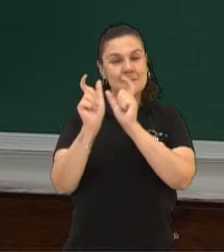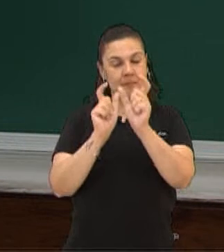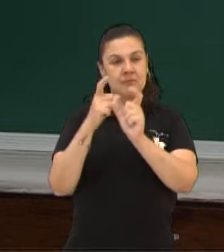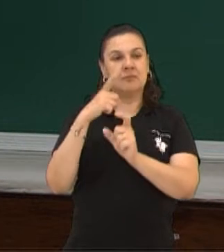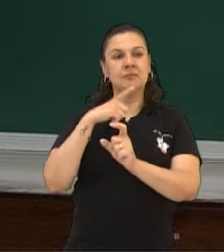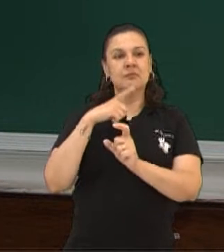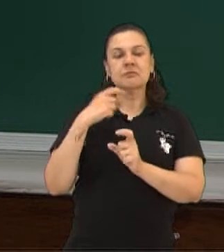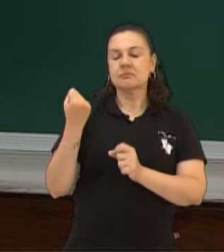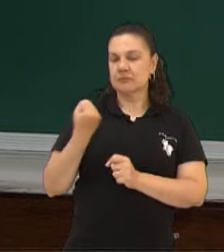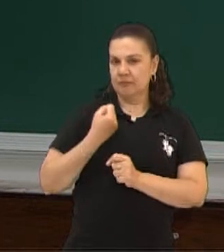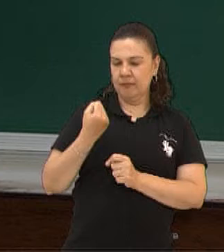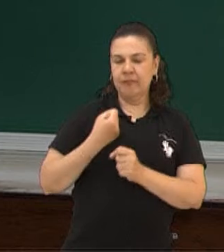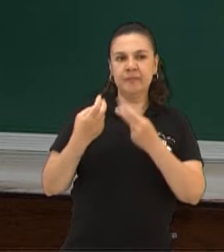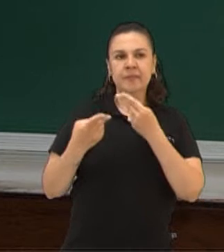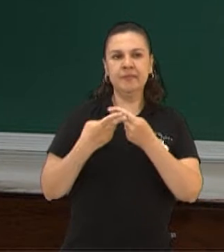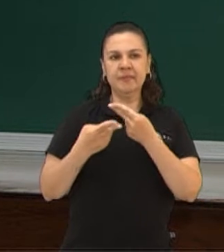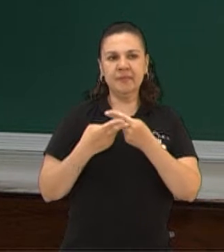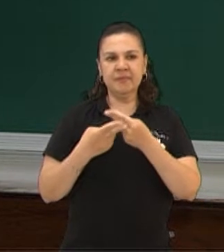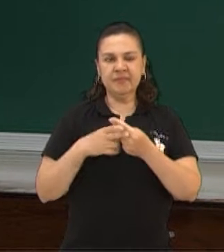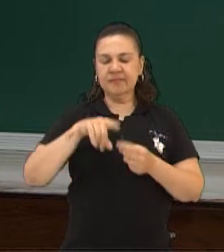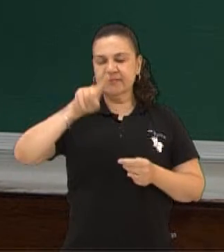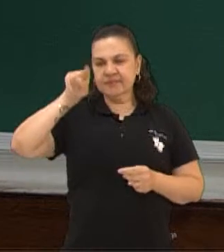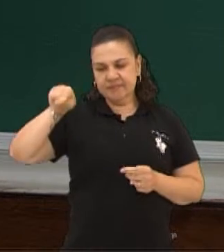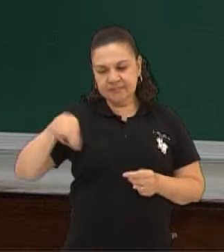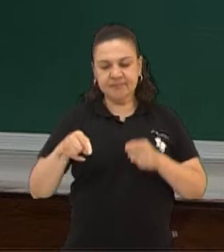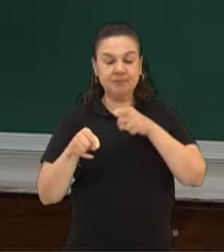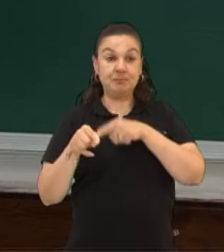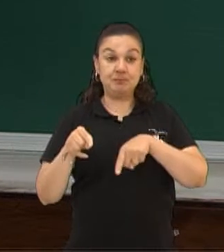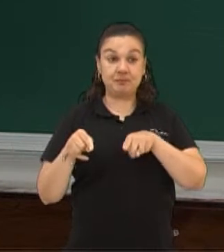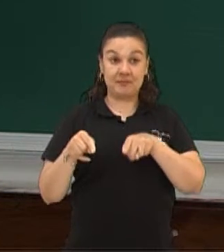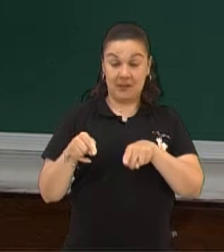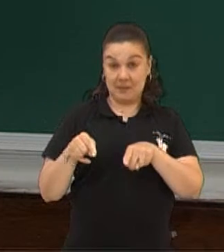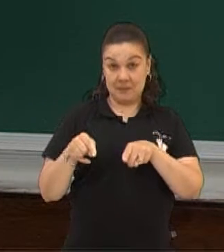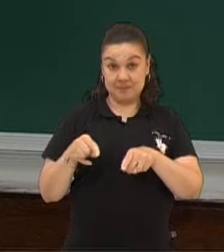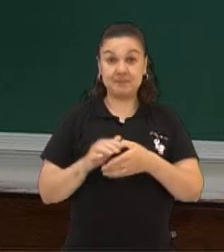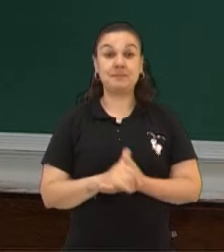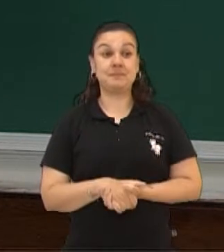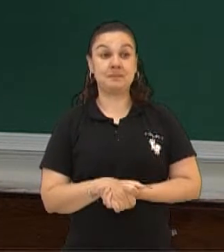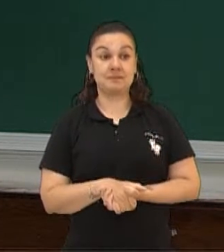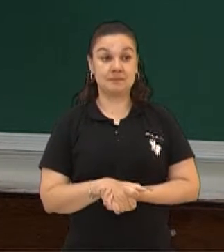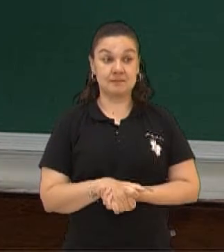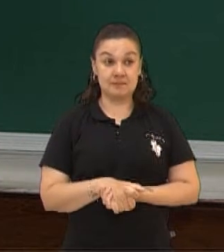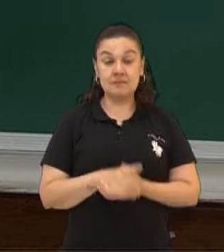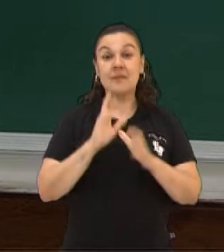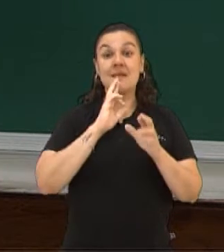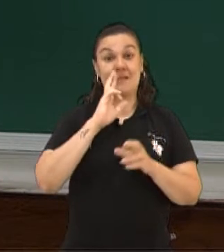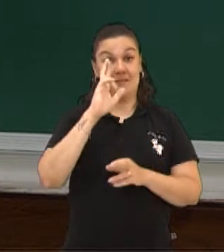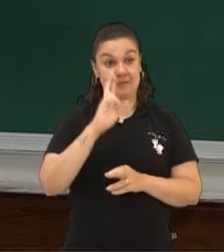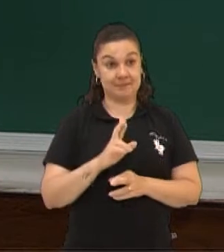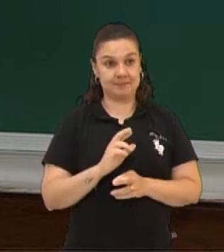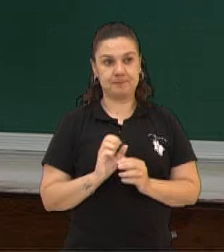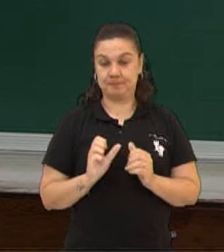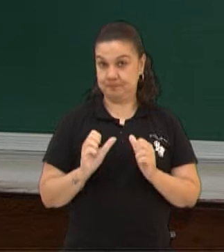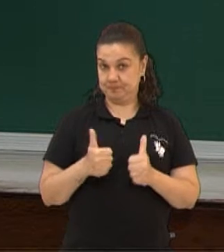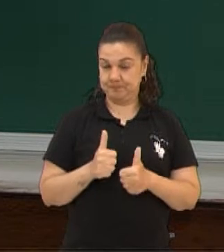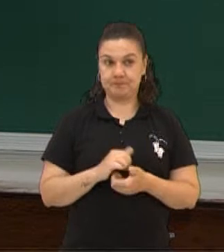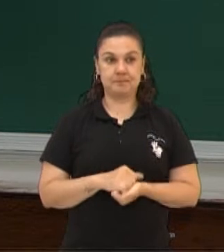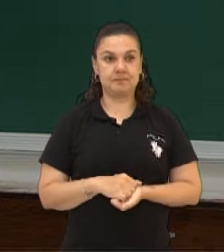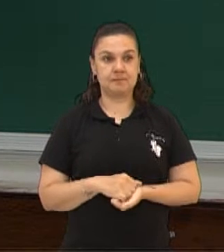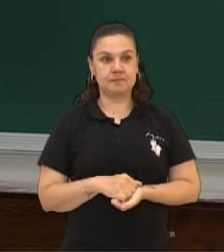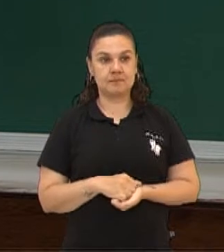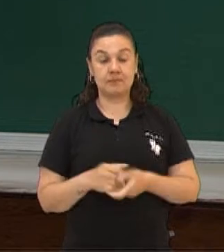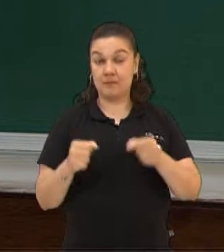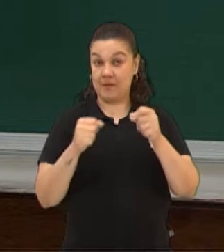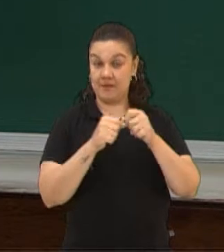nos números que a gente está multiplicando para colocar lá essas casas decimais no resultado. Fazendo